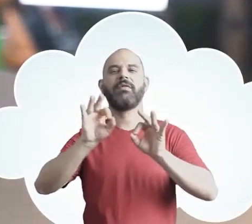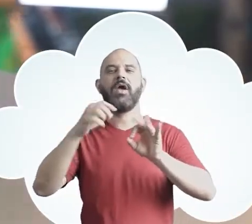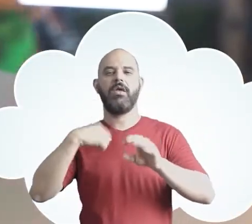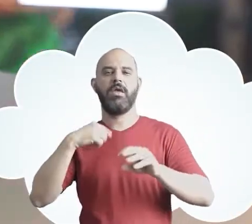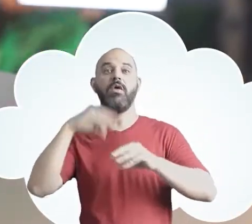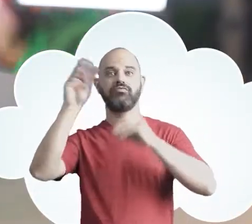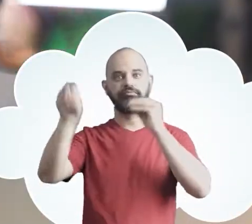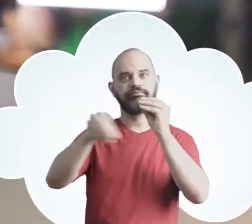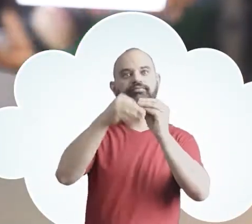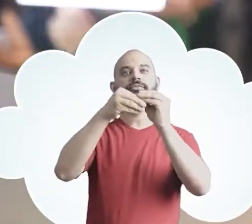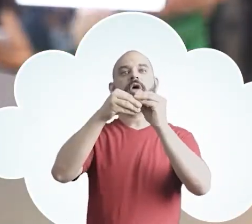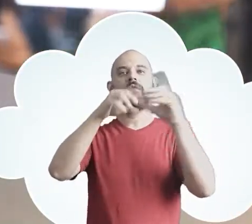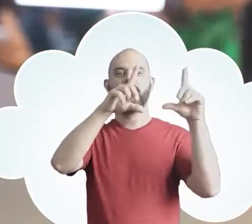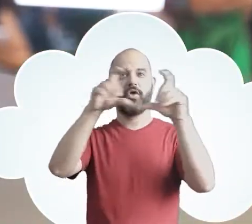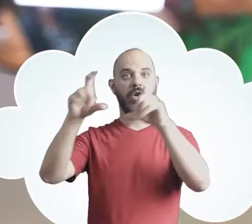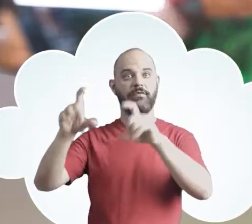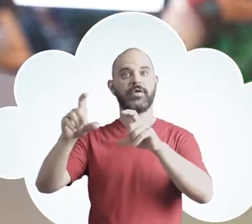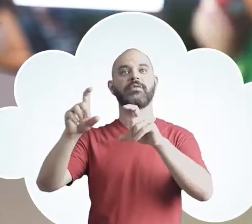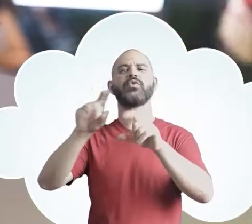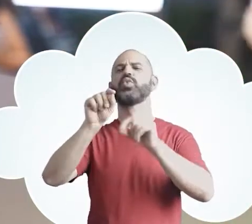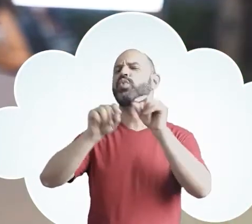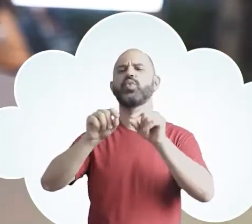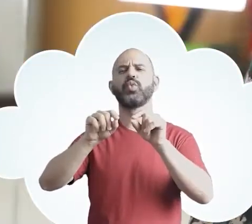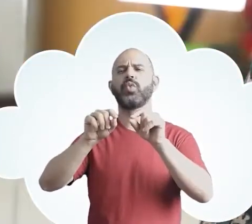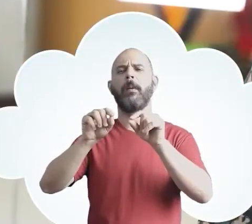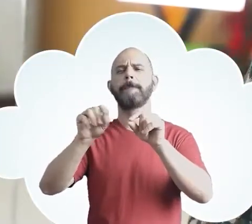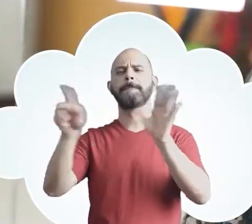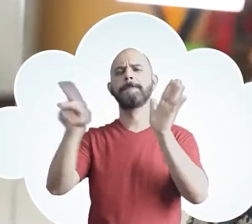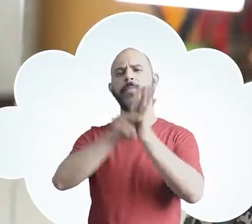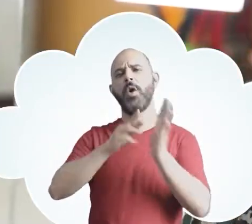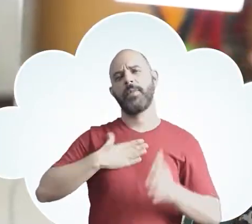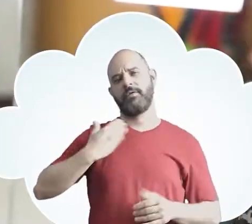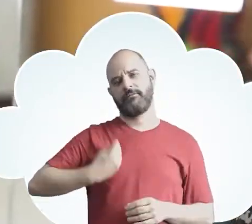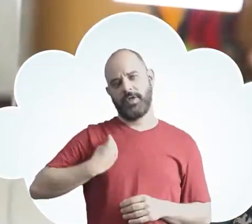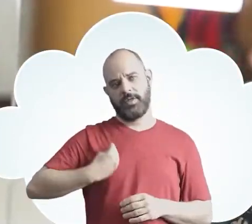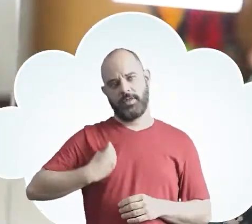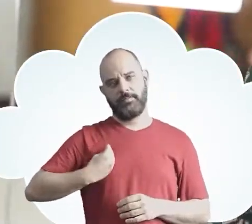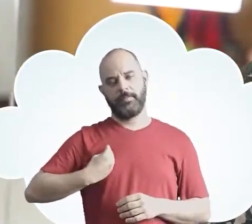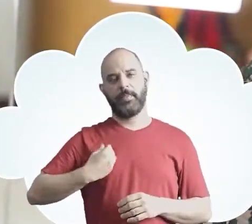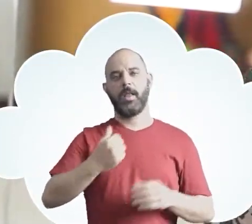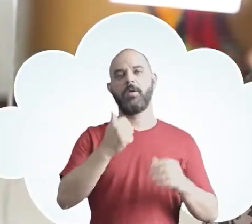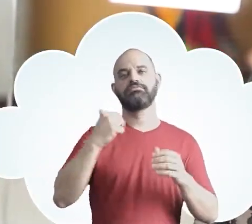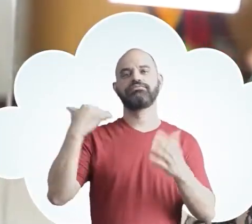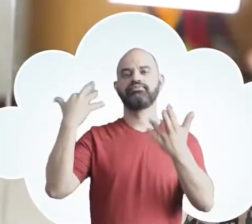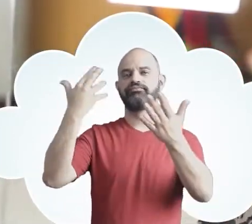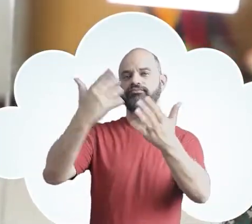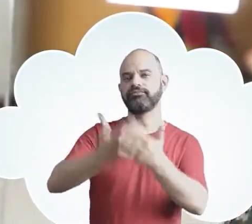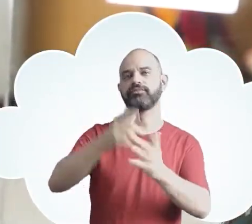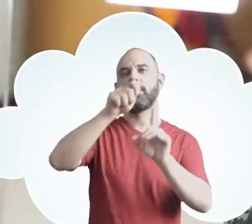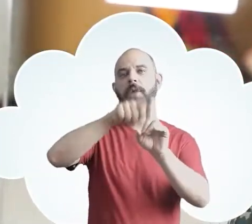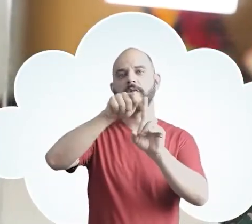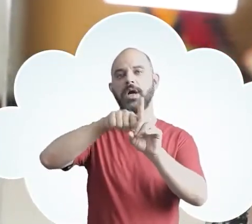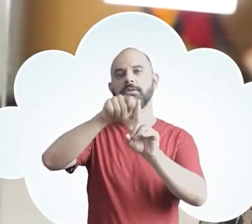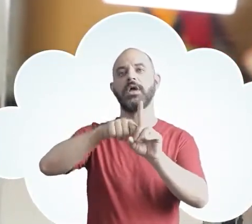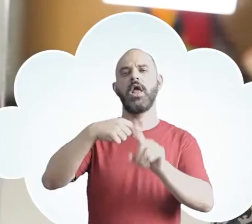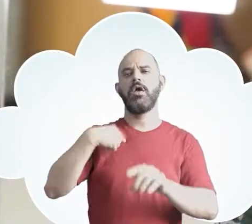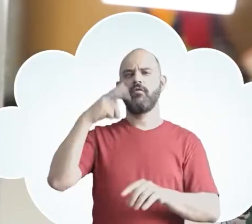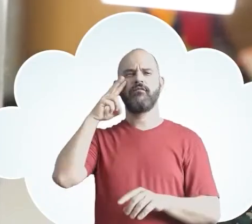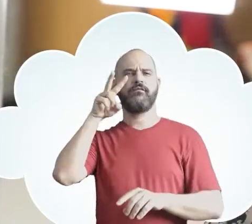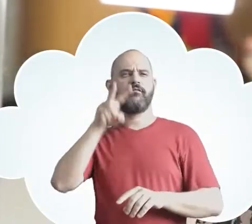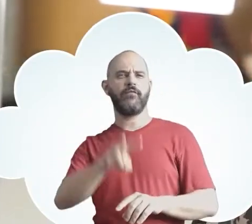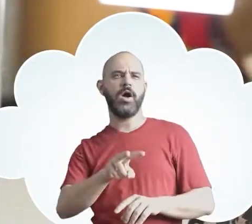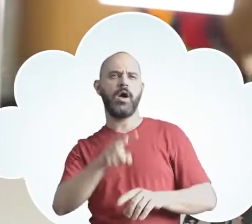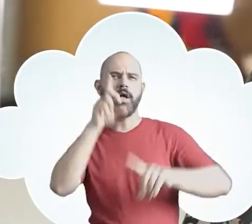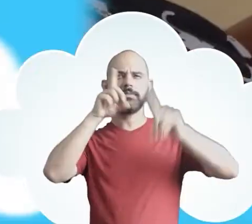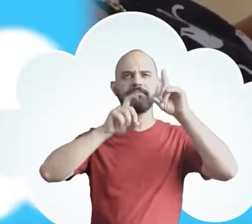para a fotografia tudo o que ela fez e faz na minha vida. Na vivência desses meses, meu maior presente foi ver a expressão de